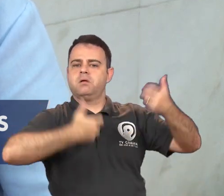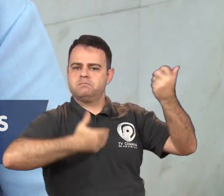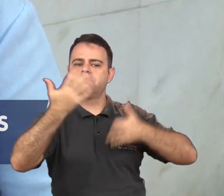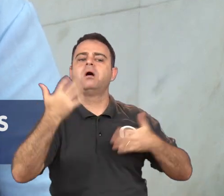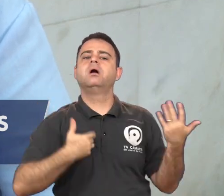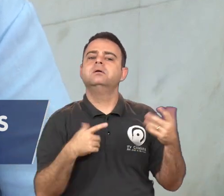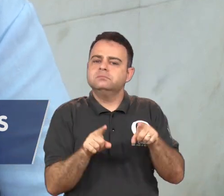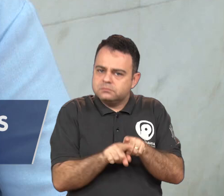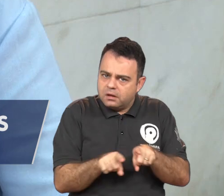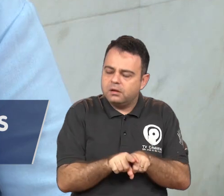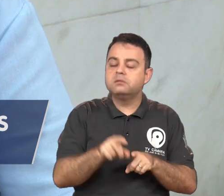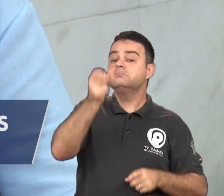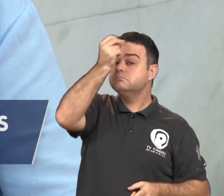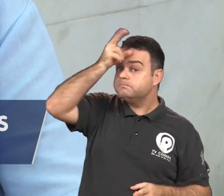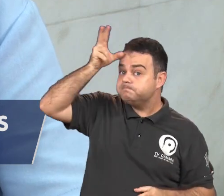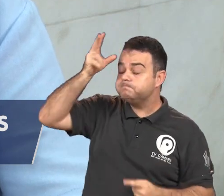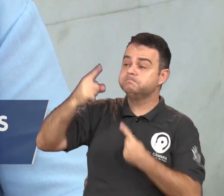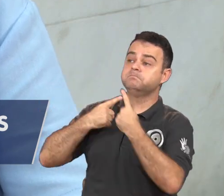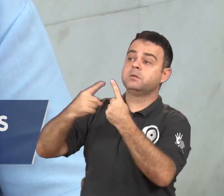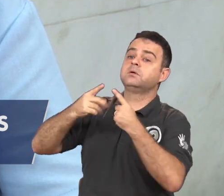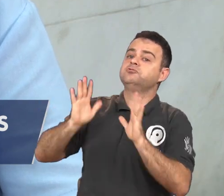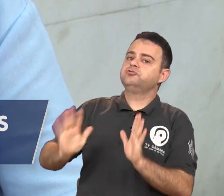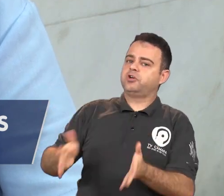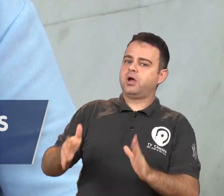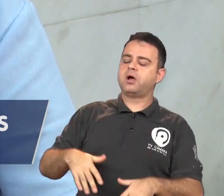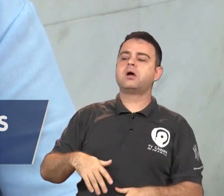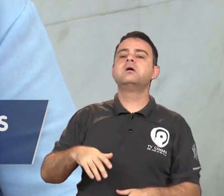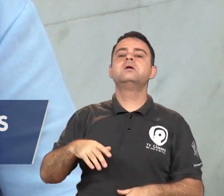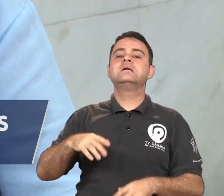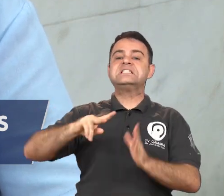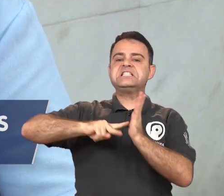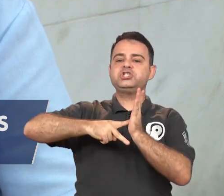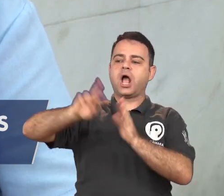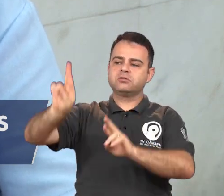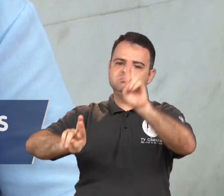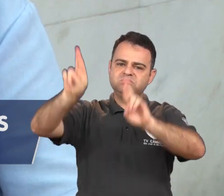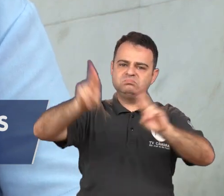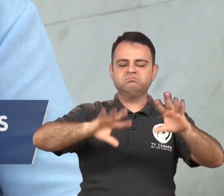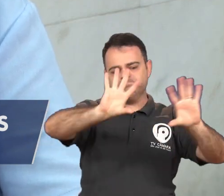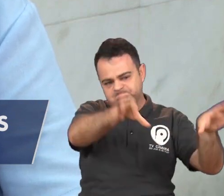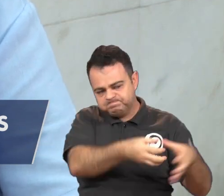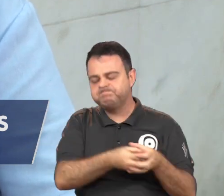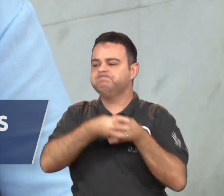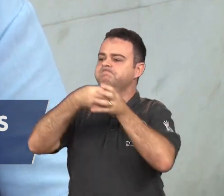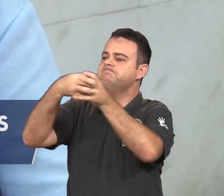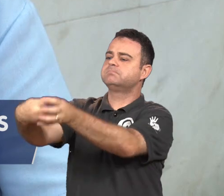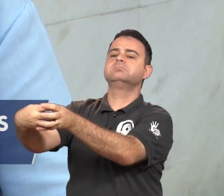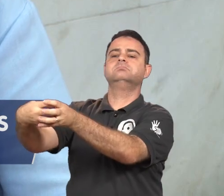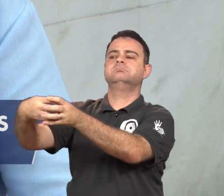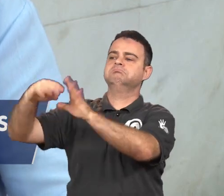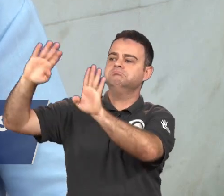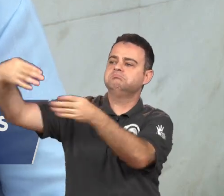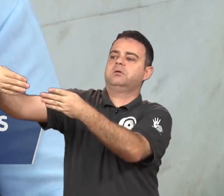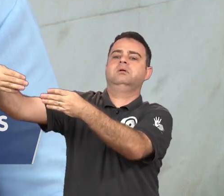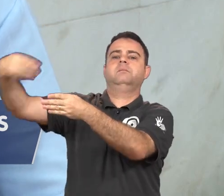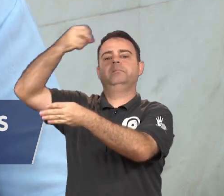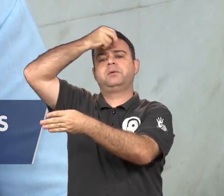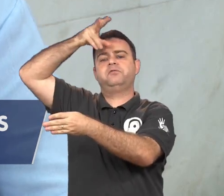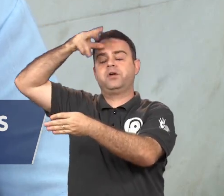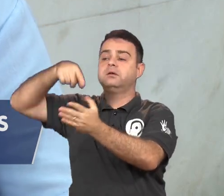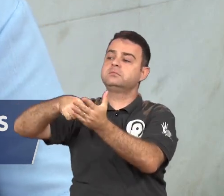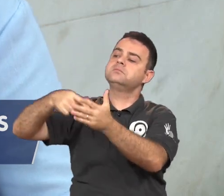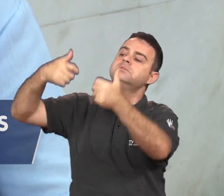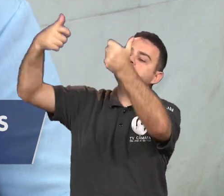a gente teve com o executivo, onde eu levei sindicatos para estar conversando com o prefeito, para estar passando qual